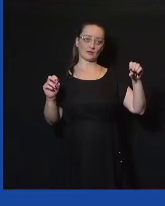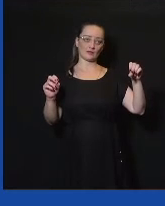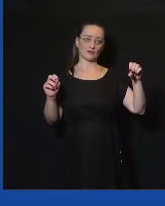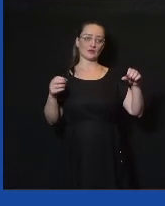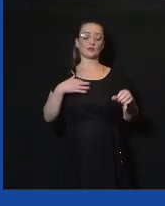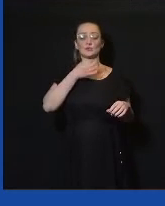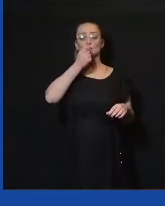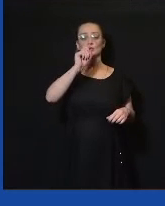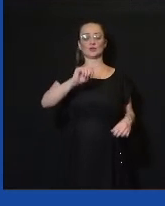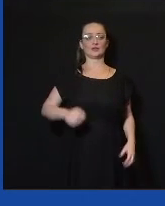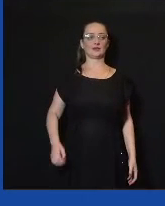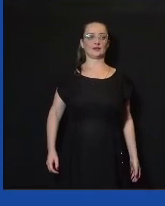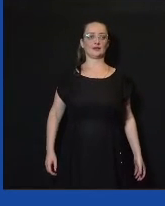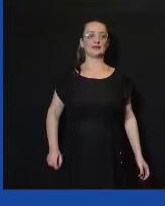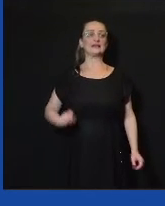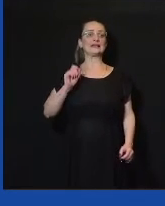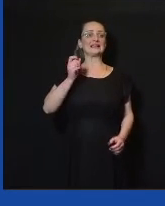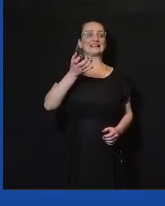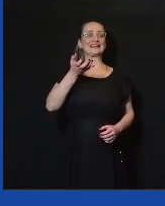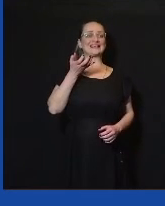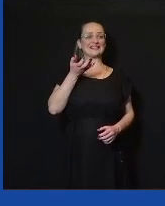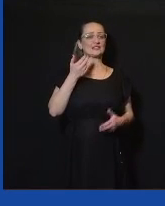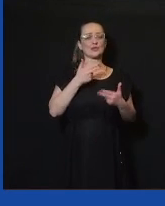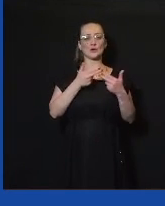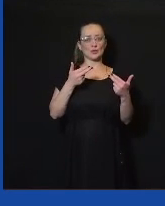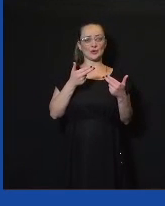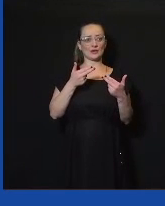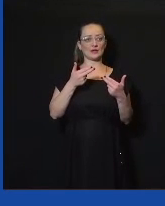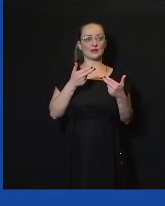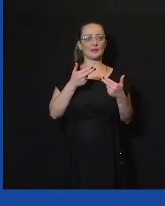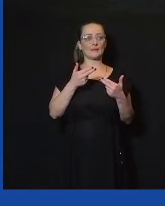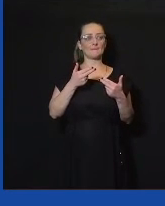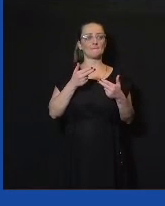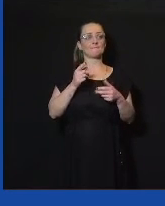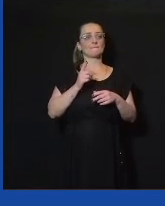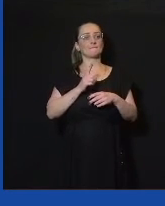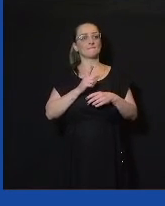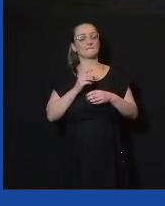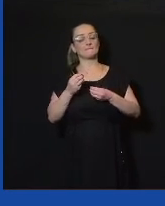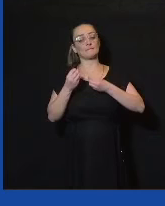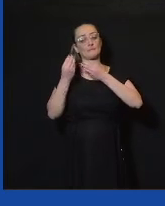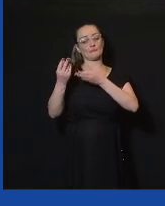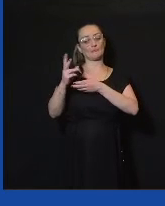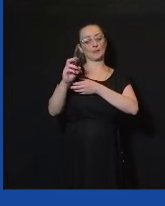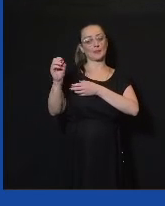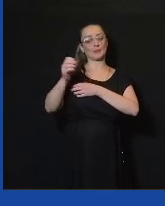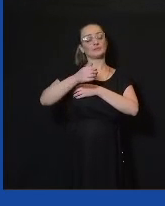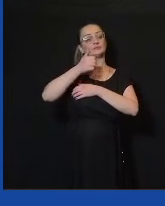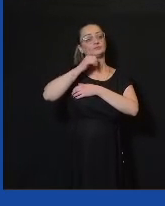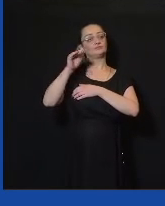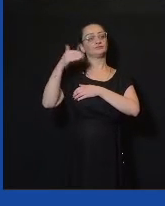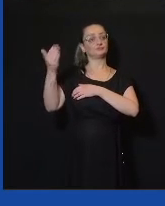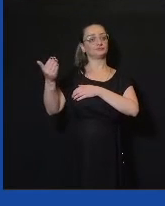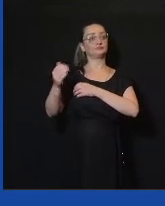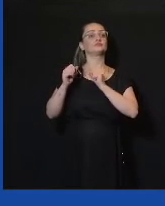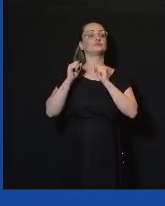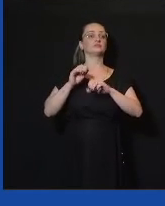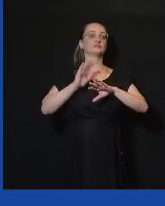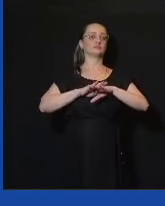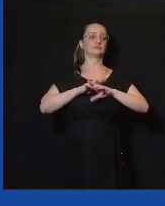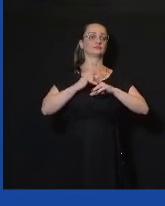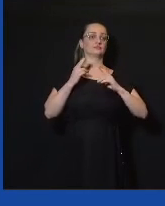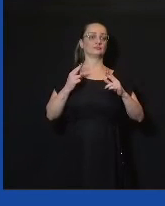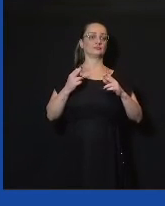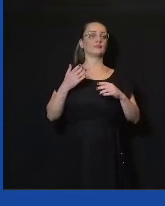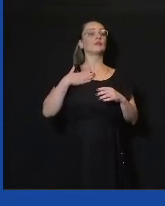sugeriu o seguinte, que quem quiser qualquer quantia doar para as 50 mães que ficaram fora, pode fazer o mesmo, porque ela,